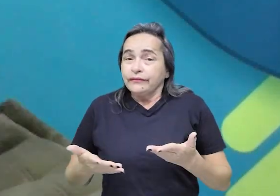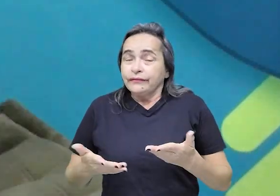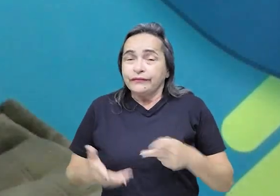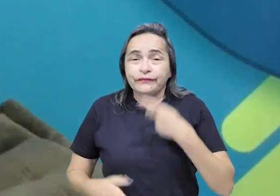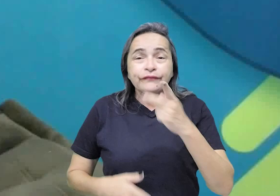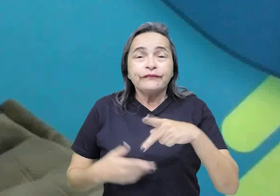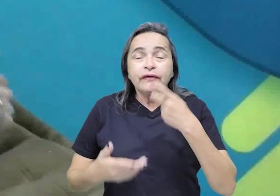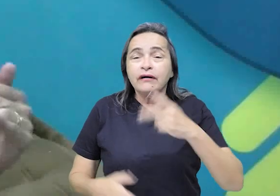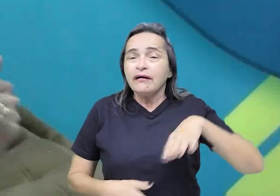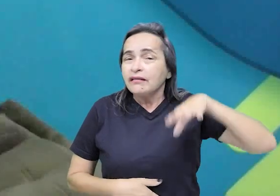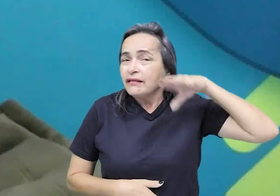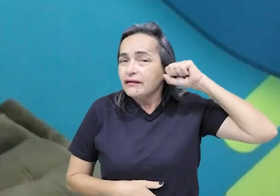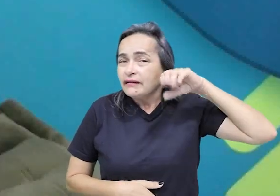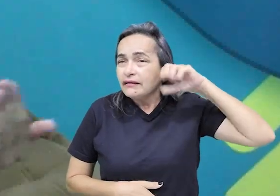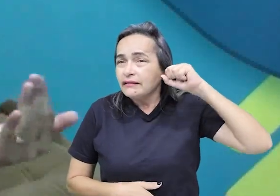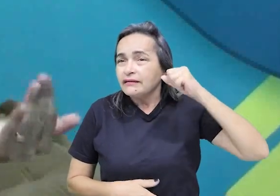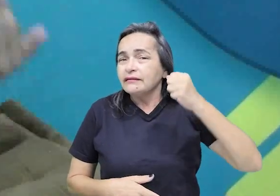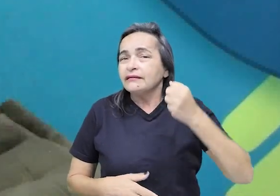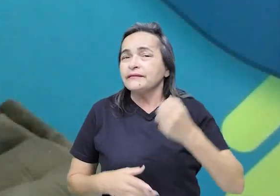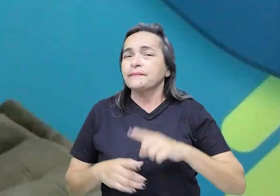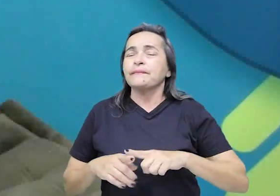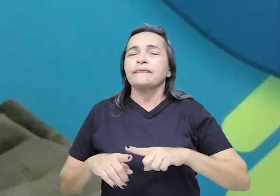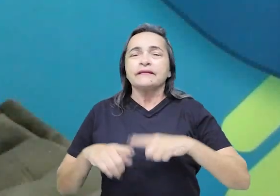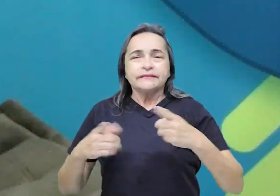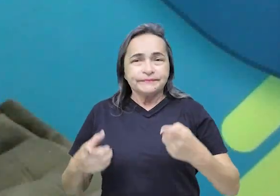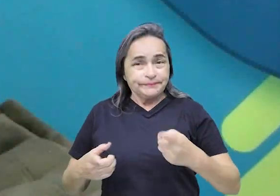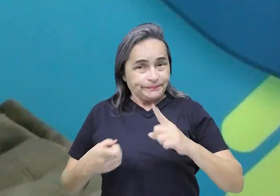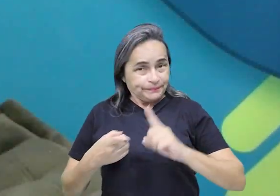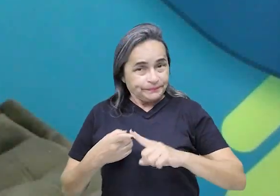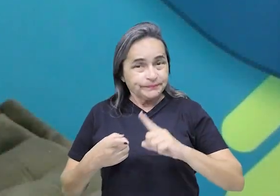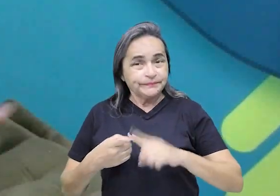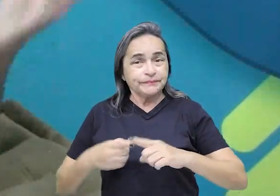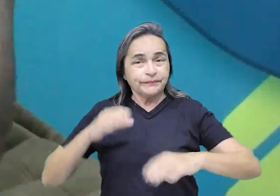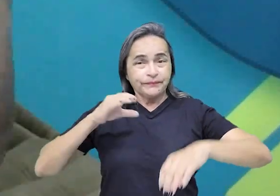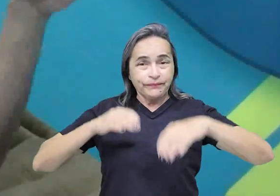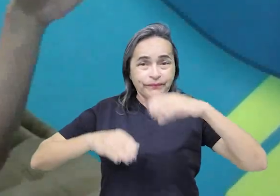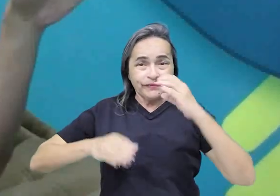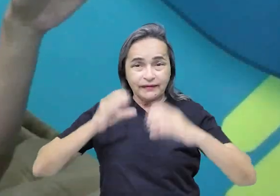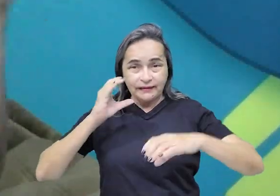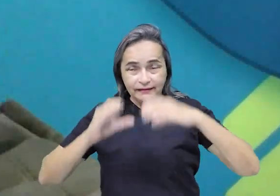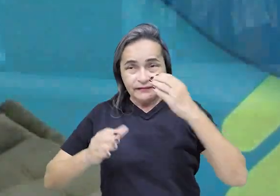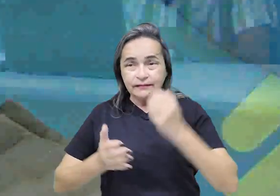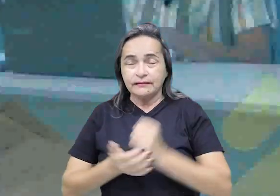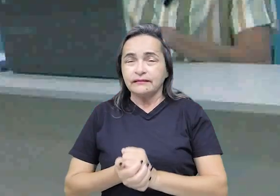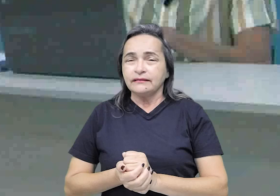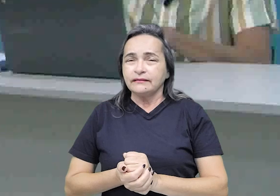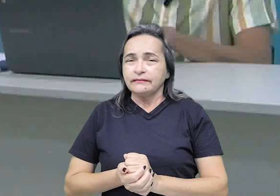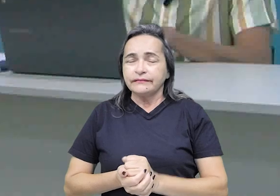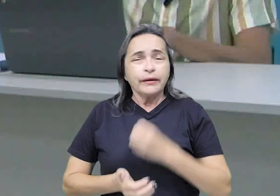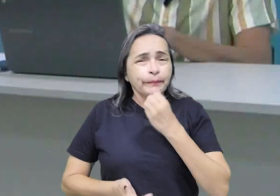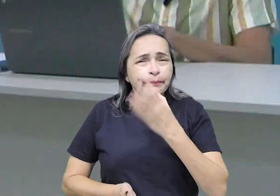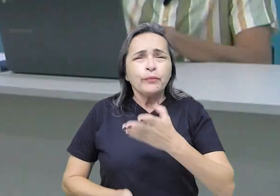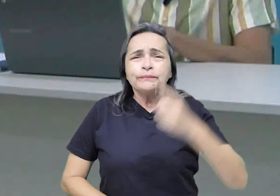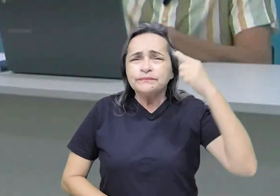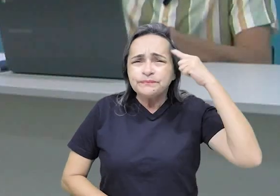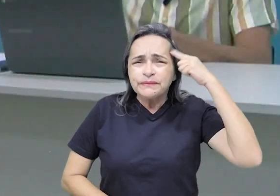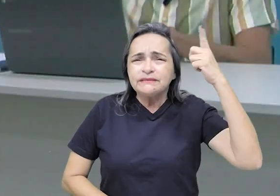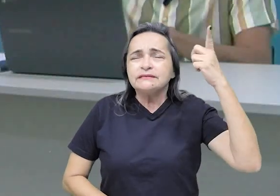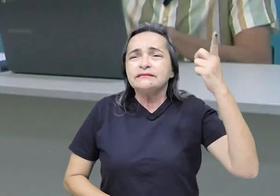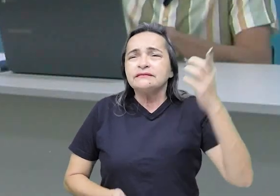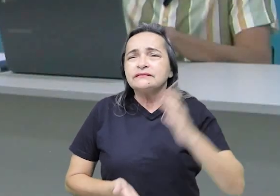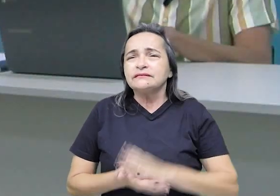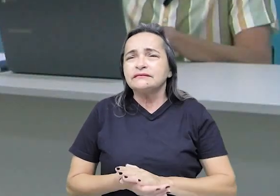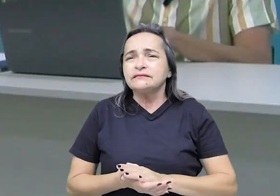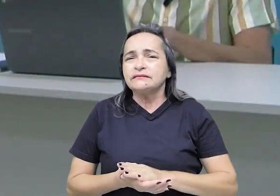audição, não só da audição, mas da nossa comunicação. É bem legal a gente pensar assim, Marcelo.